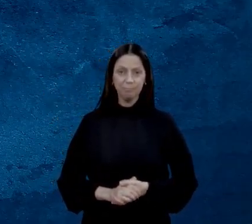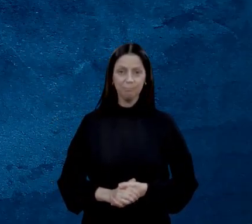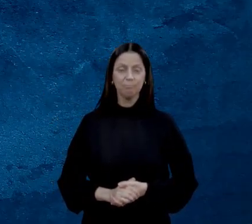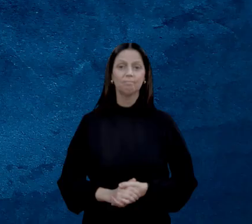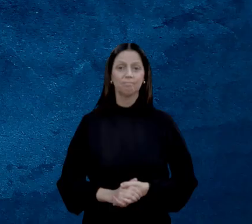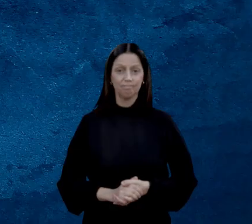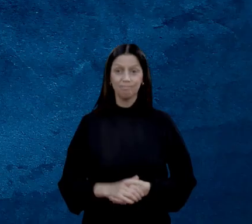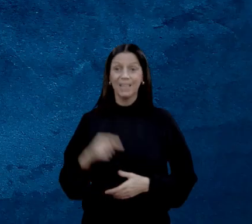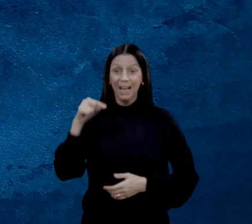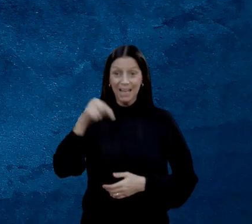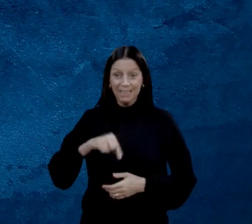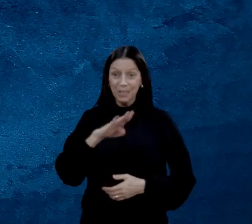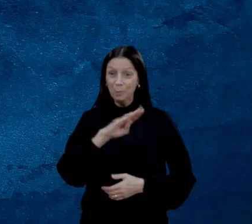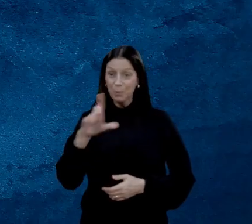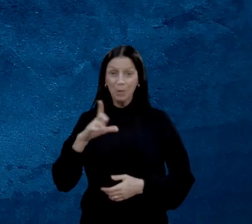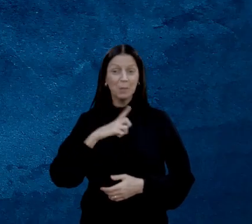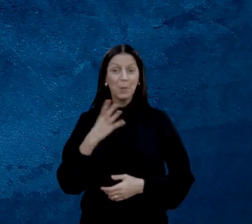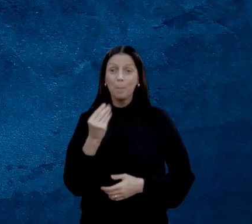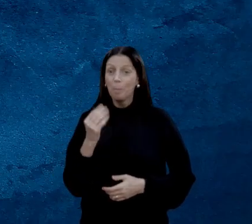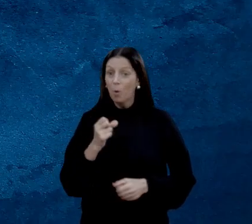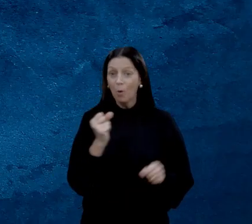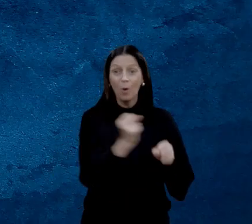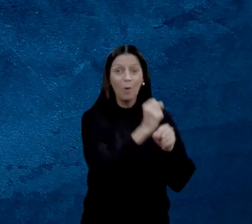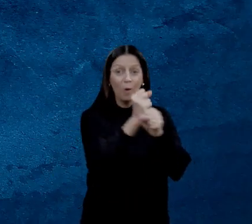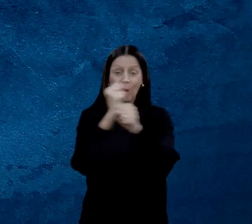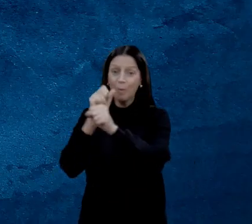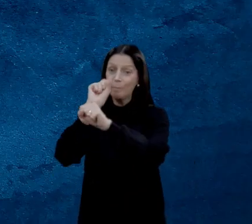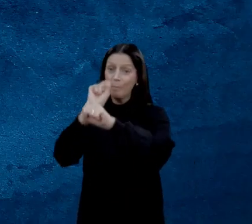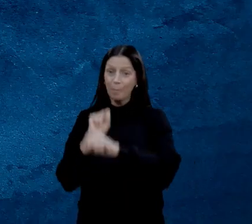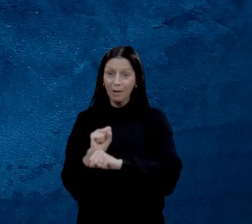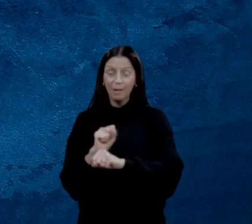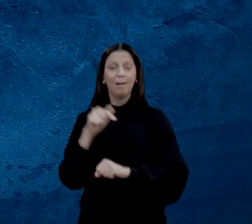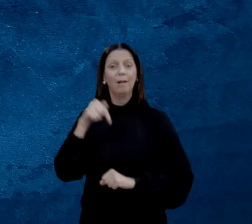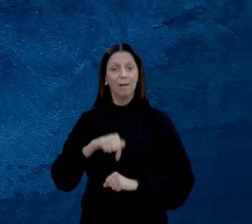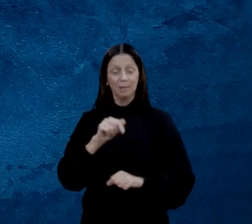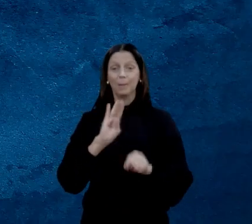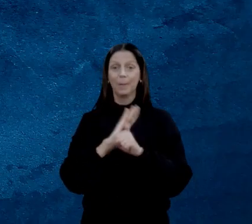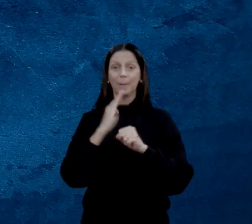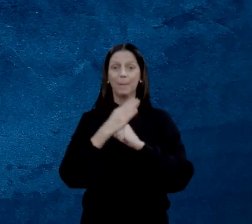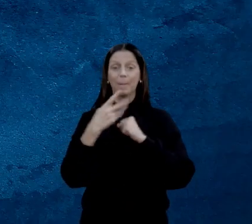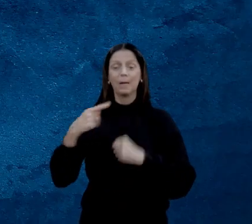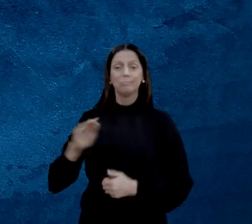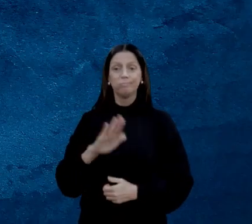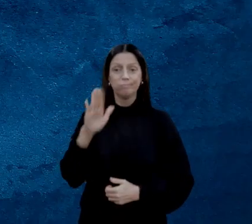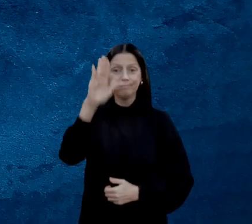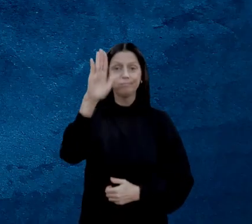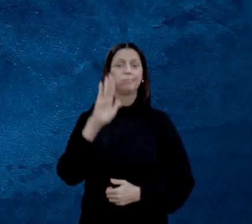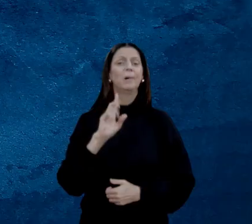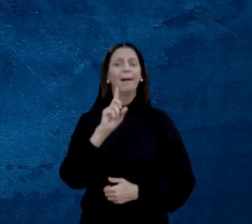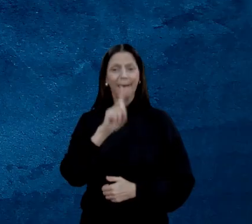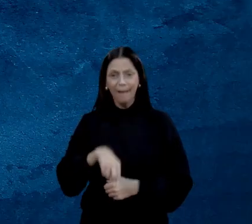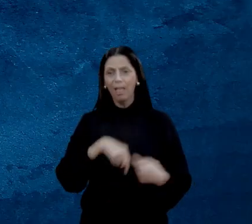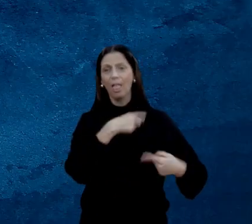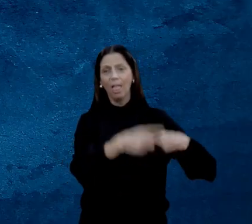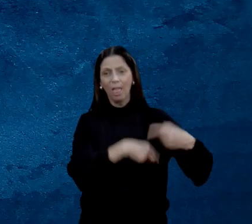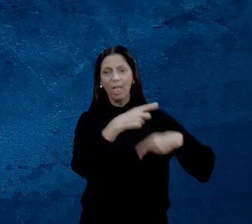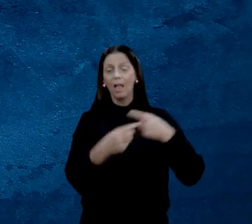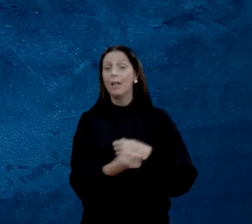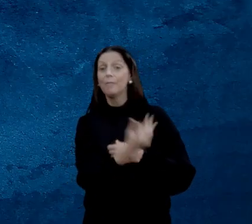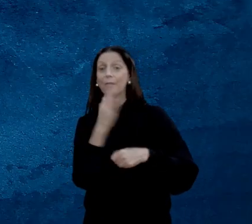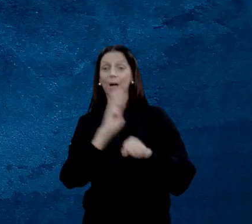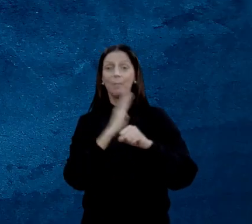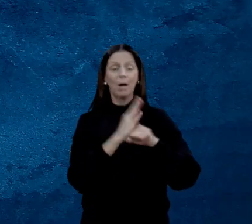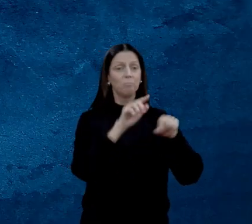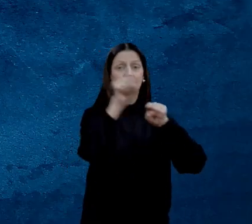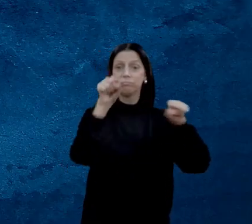que não falta em Blumenau são obras paradas. A exemplo dessa aqui na Rua Santa Terezinha, no bairro Progresso, que já se arrasta há tempo, uma das novelas mexicanas. Em todos os bairros da cidade tem